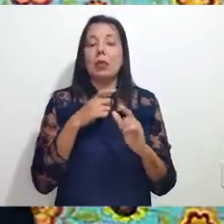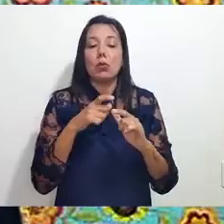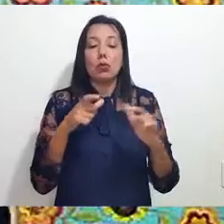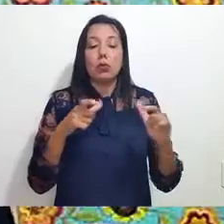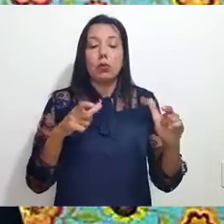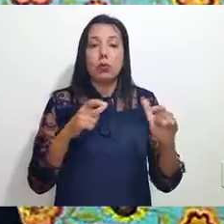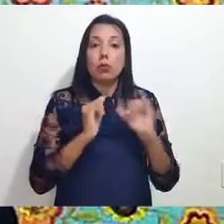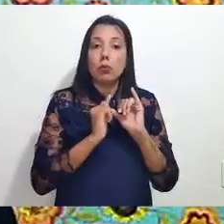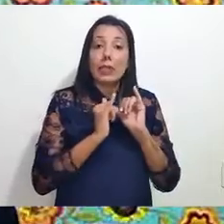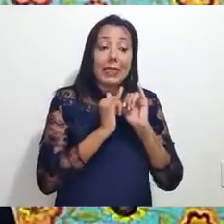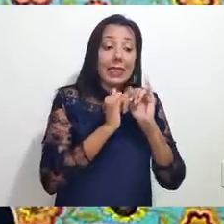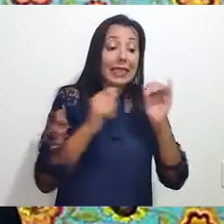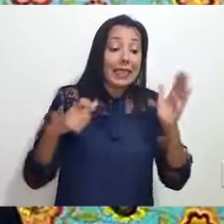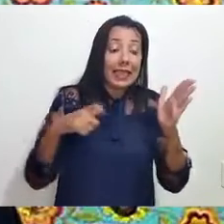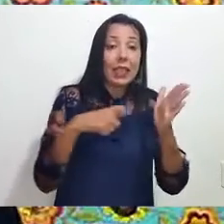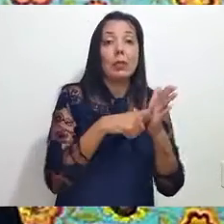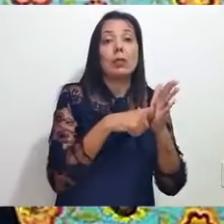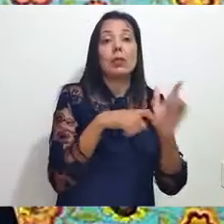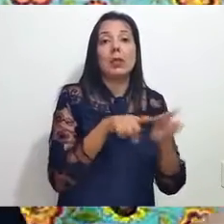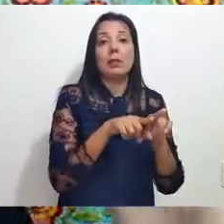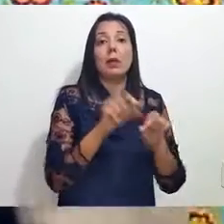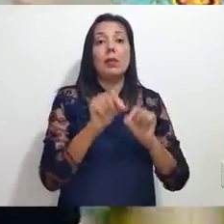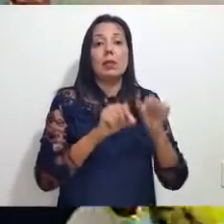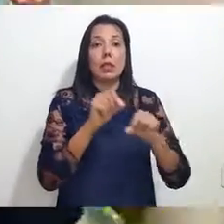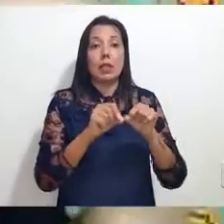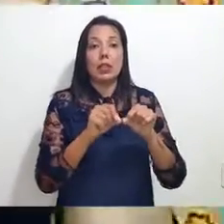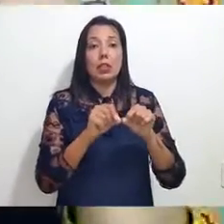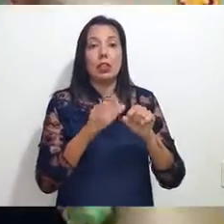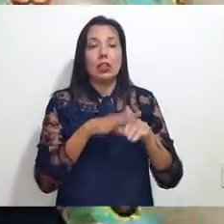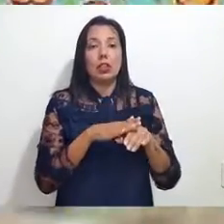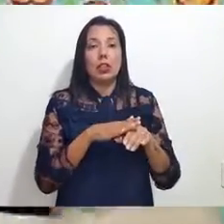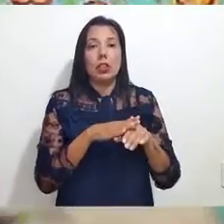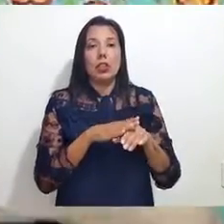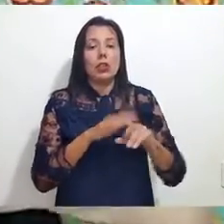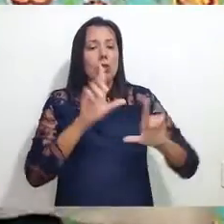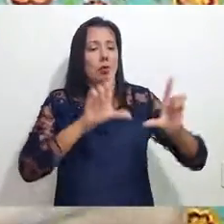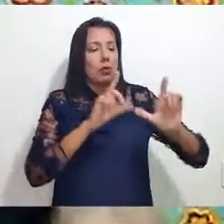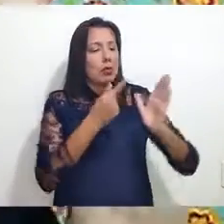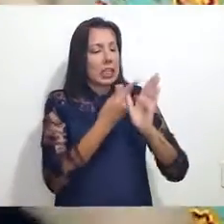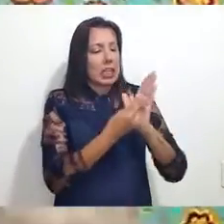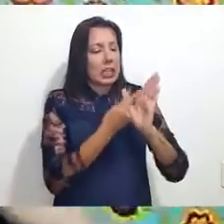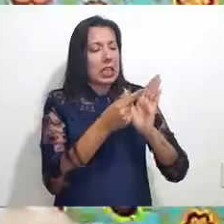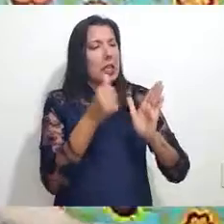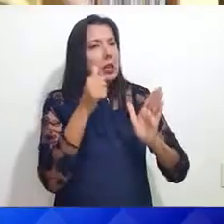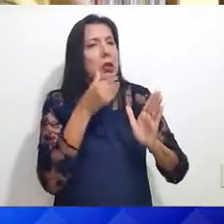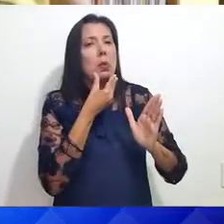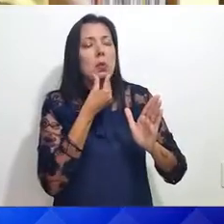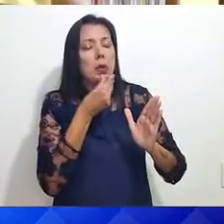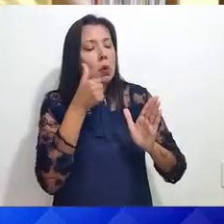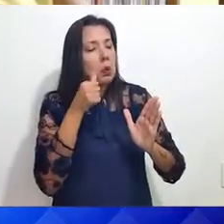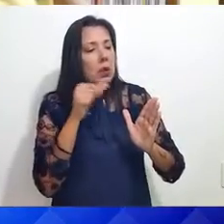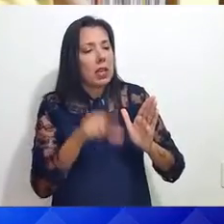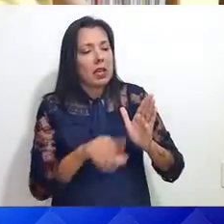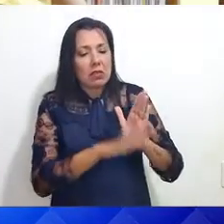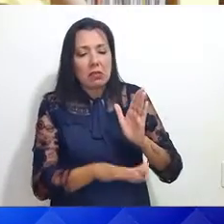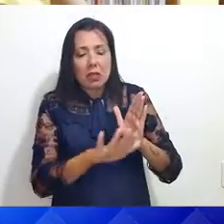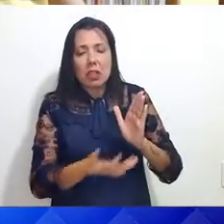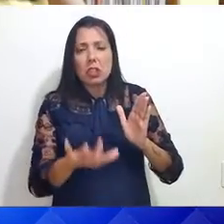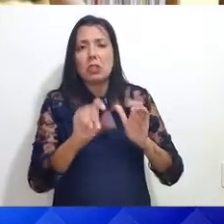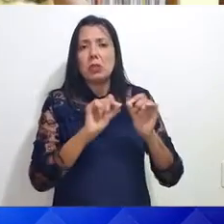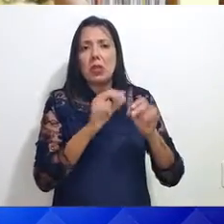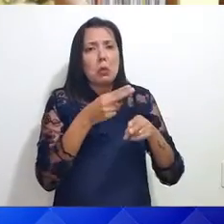www.denuncie.org. Então, se você entrou num site, tem lá uma cena que envolve criança e adolescente e que tem